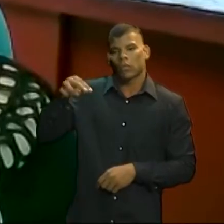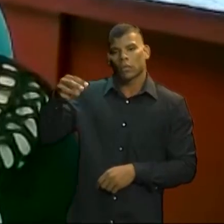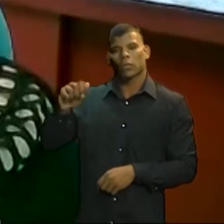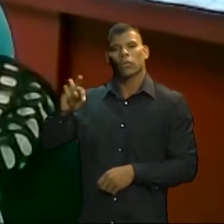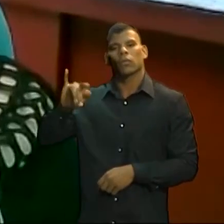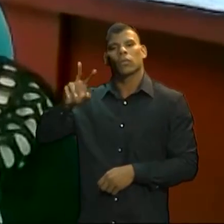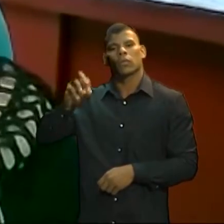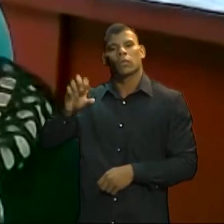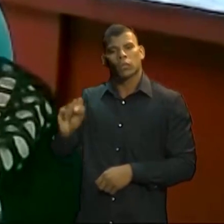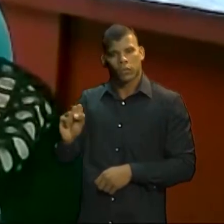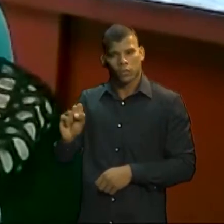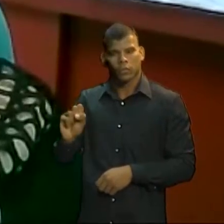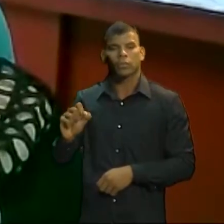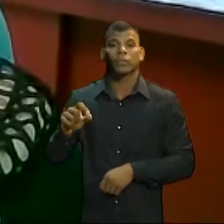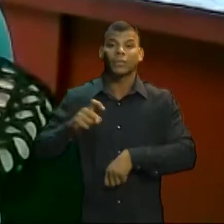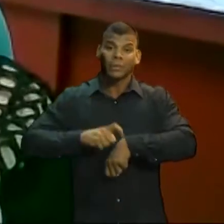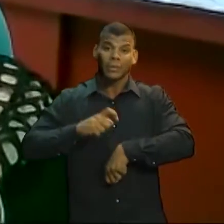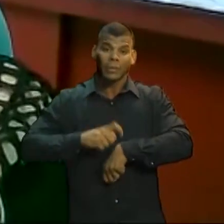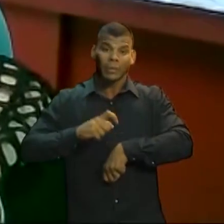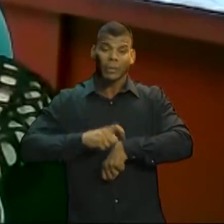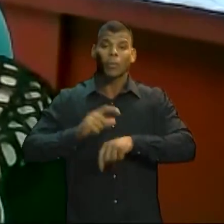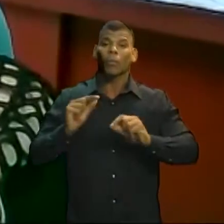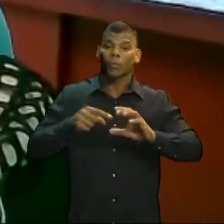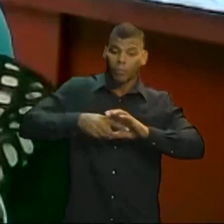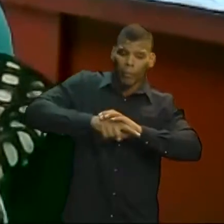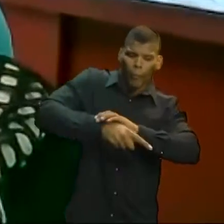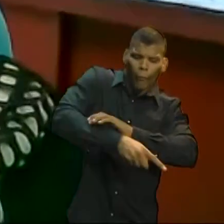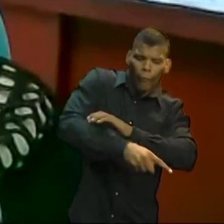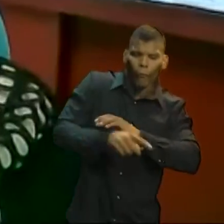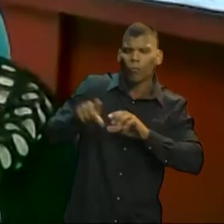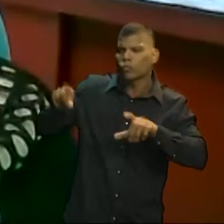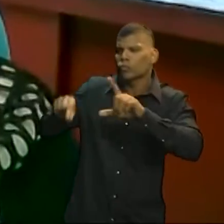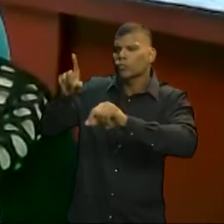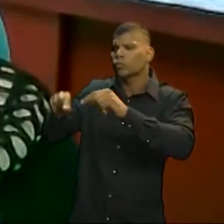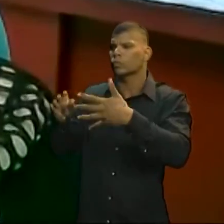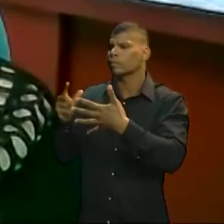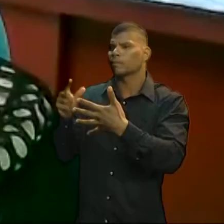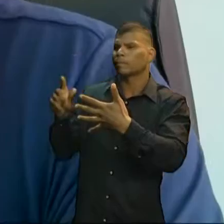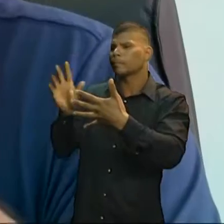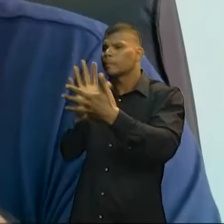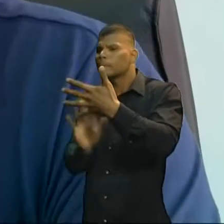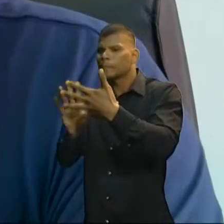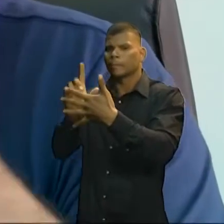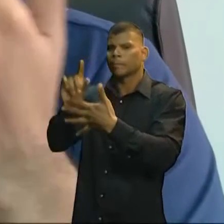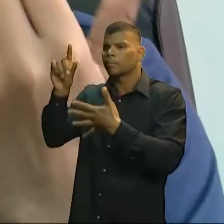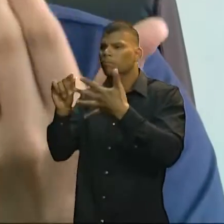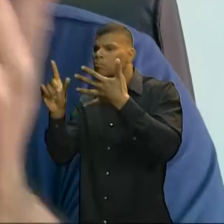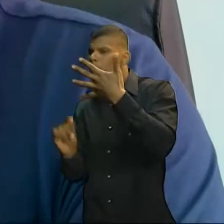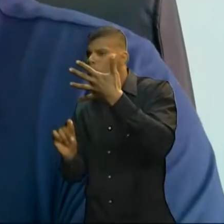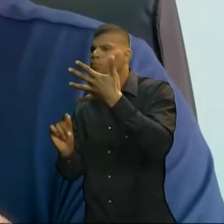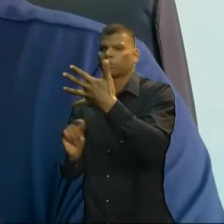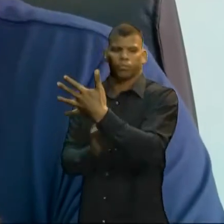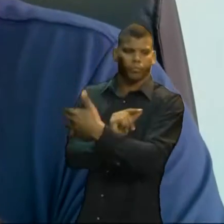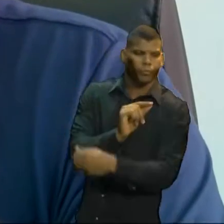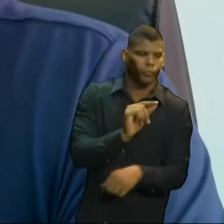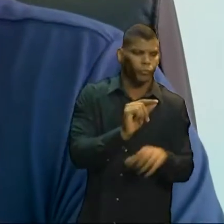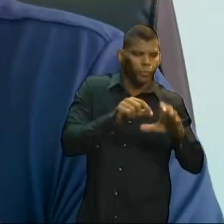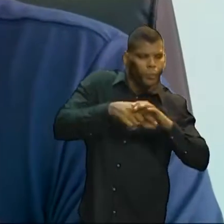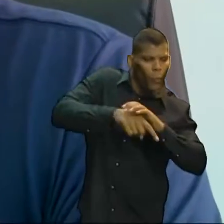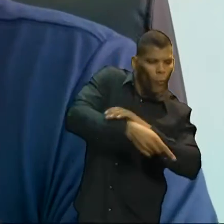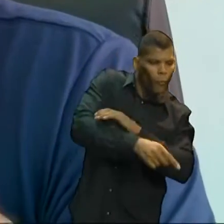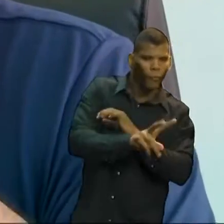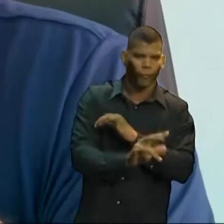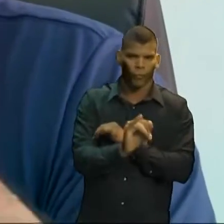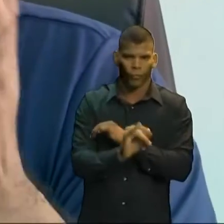um tempo de aprofundamento que o aluno vai escolher uma área para se aprofundar. O secretário de Assuntos Educacionais